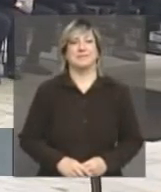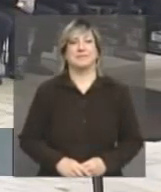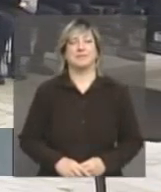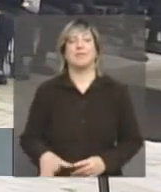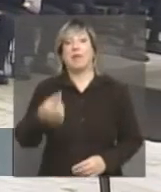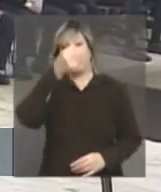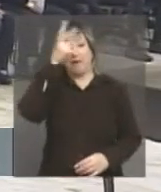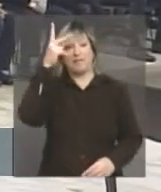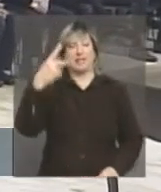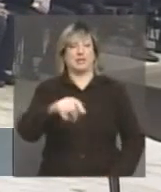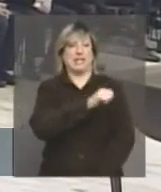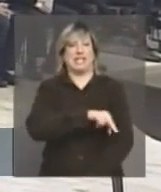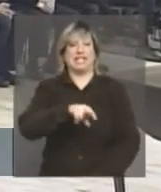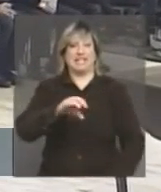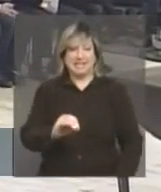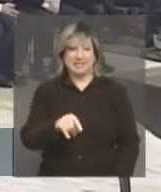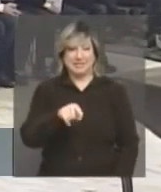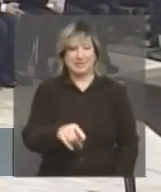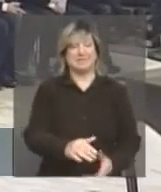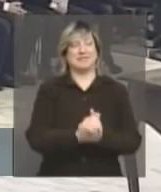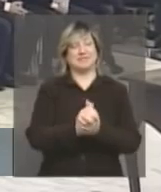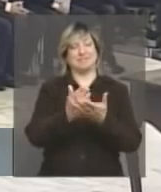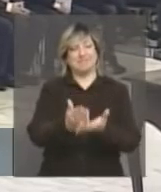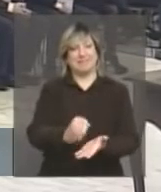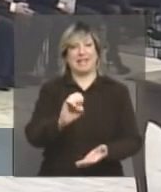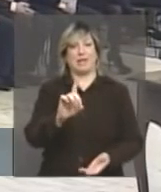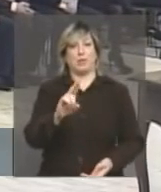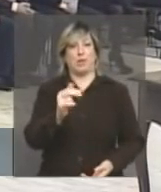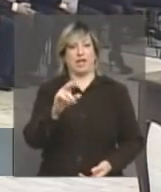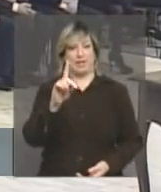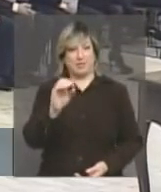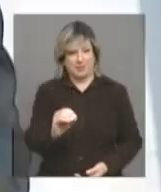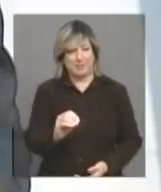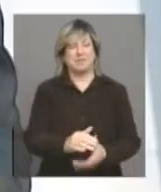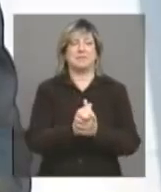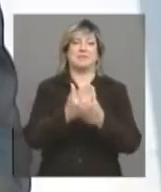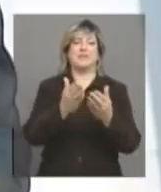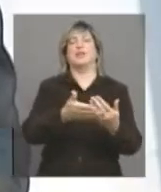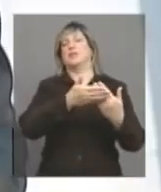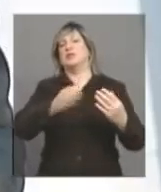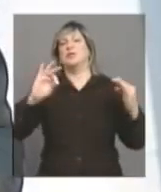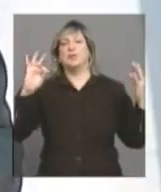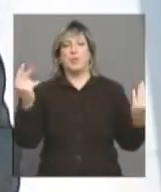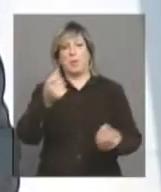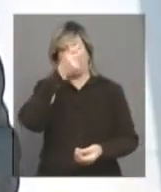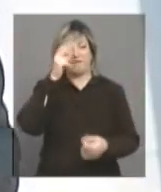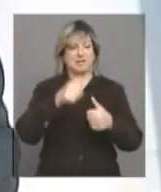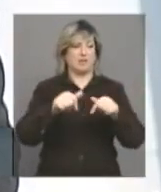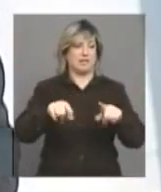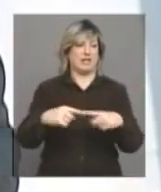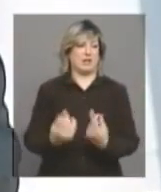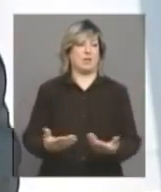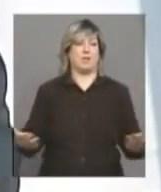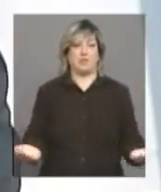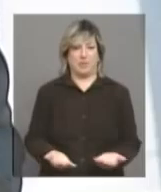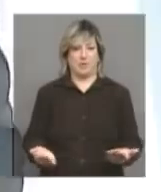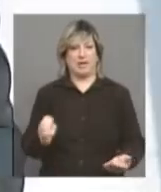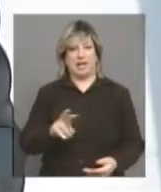Prefeito do Rio de Janeiro, companheiro amigo Eduardo Paes, cumprimentando todos os prefeitos aqui presentes, em seu